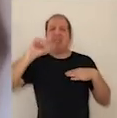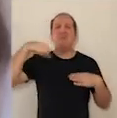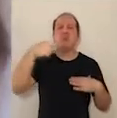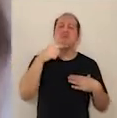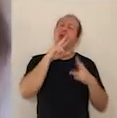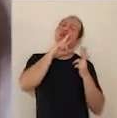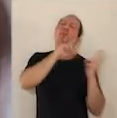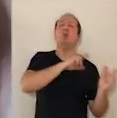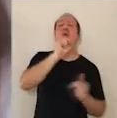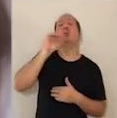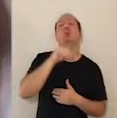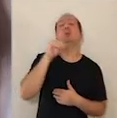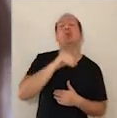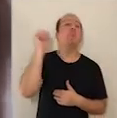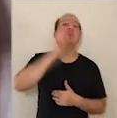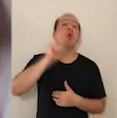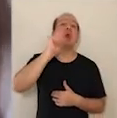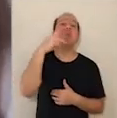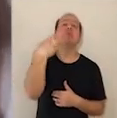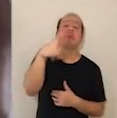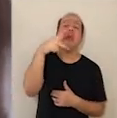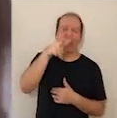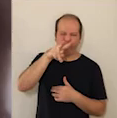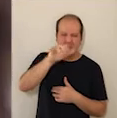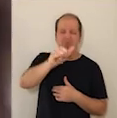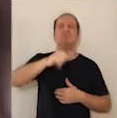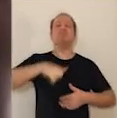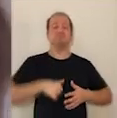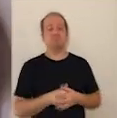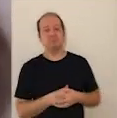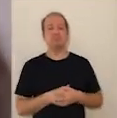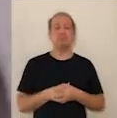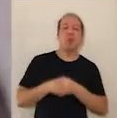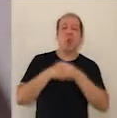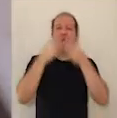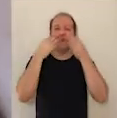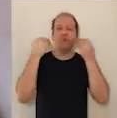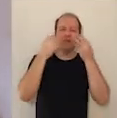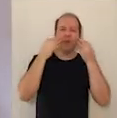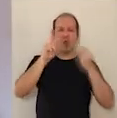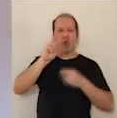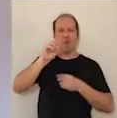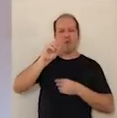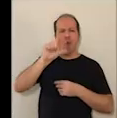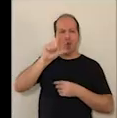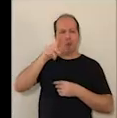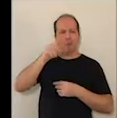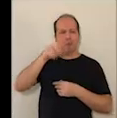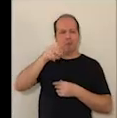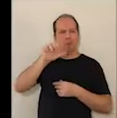querer dormir, ó, com as fêmeas dele. Entra Volpone, amparando-se em